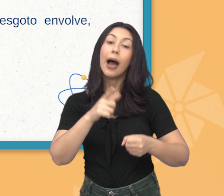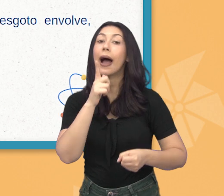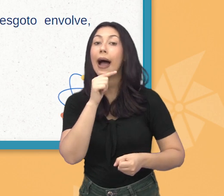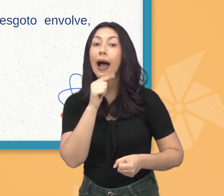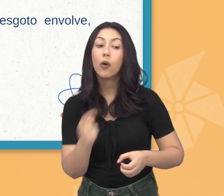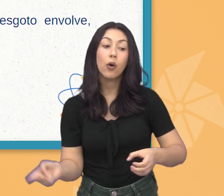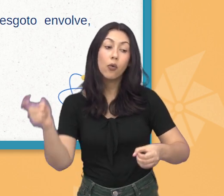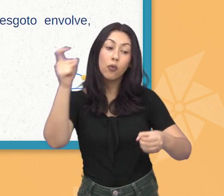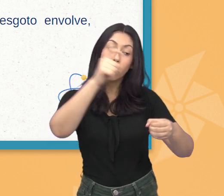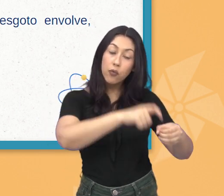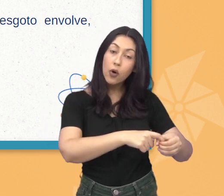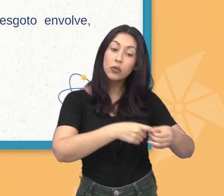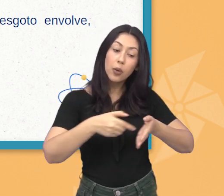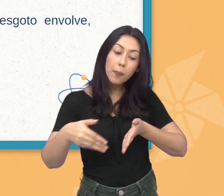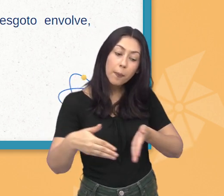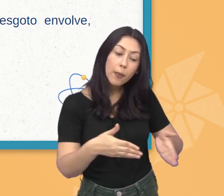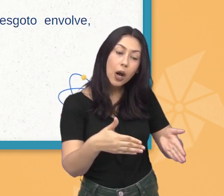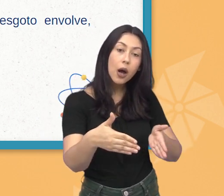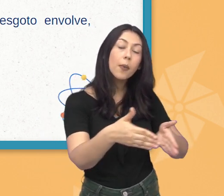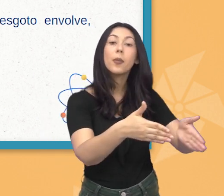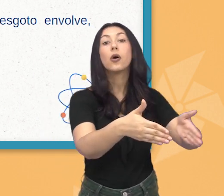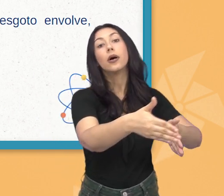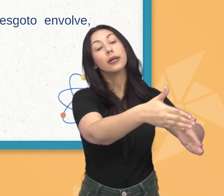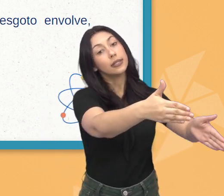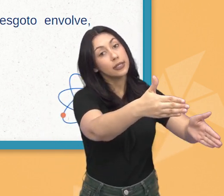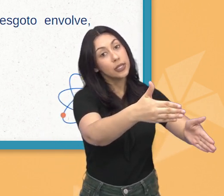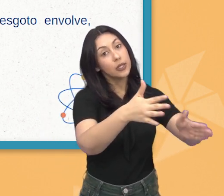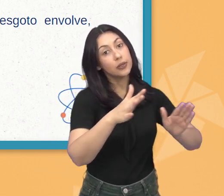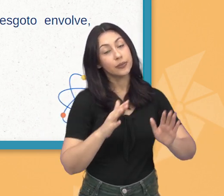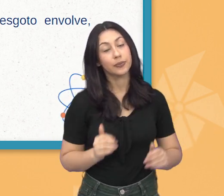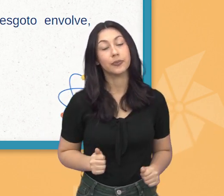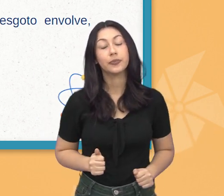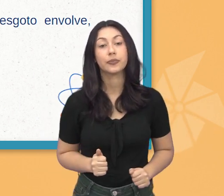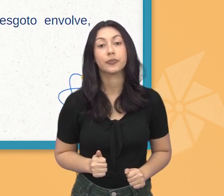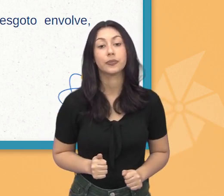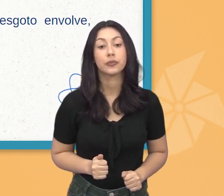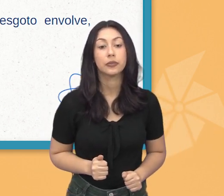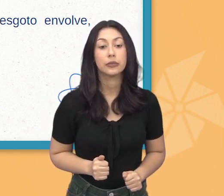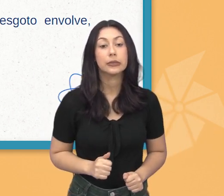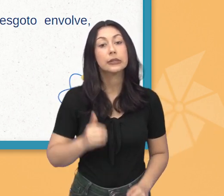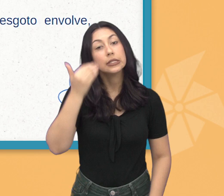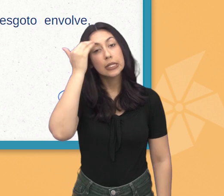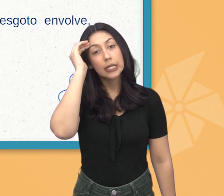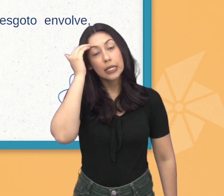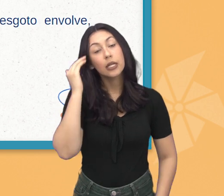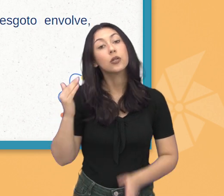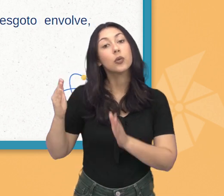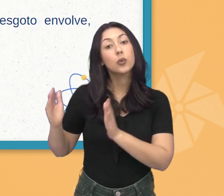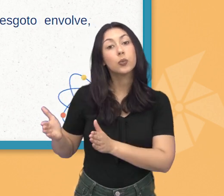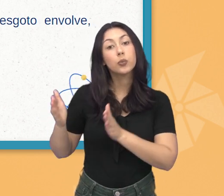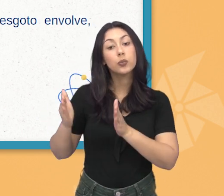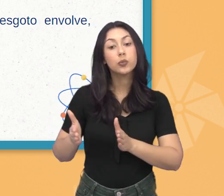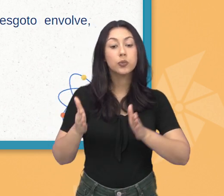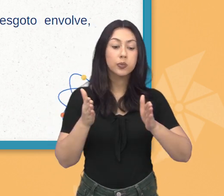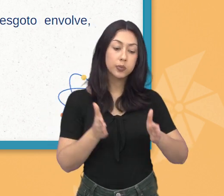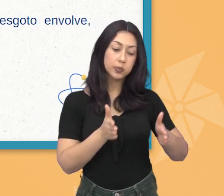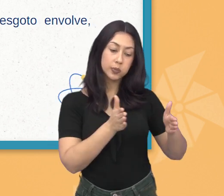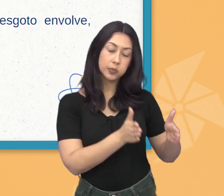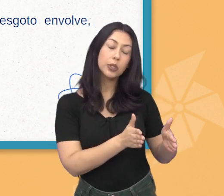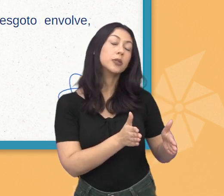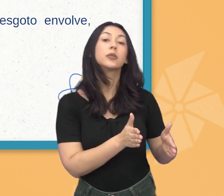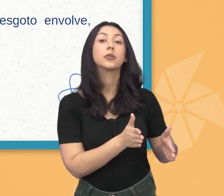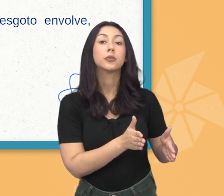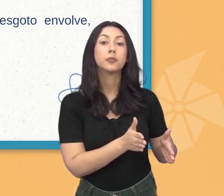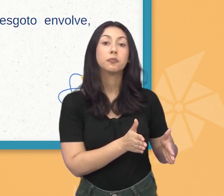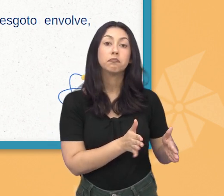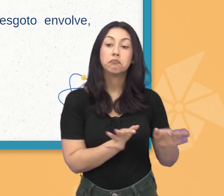rio nessa água. E os detrimentos vão formar o lodo. Considerando as etapas 1, 2, 3 e